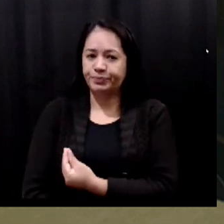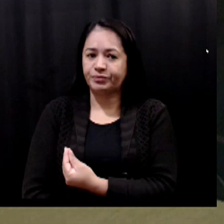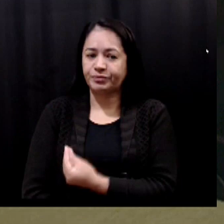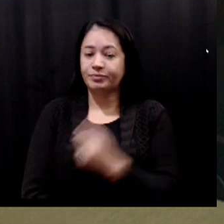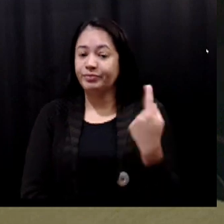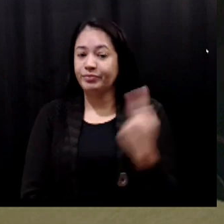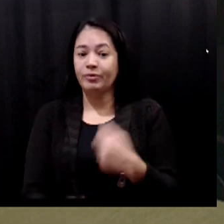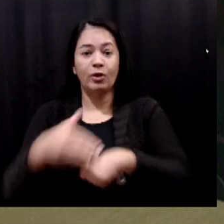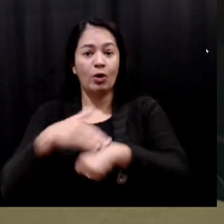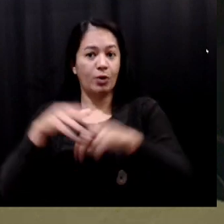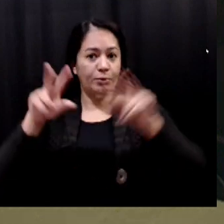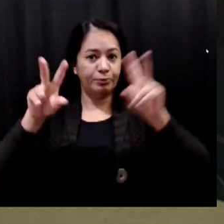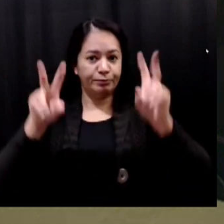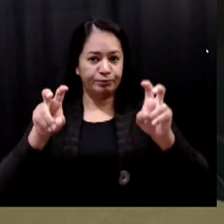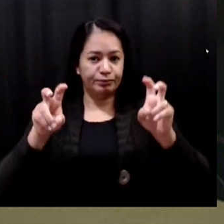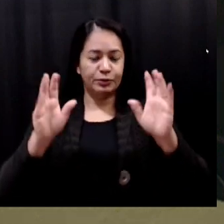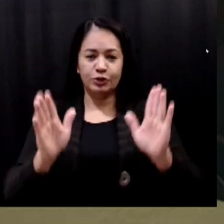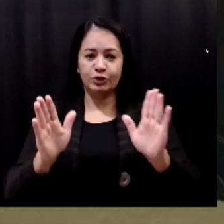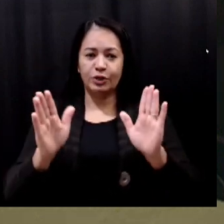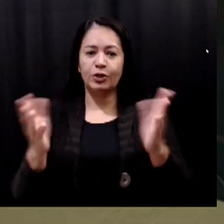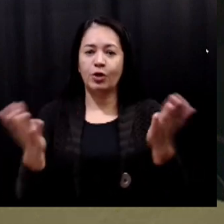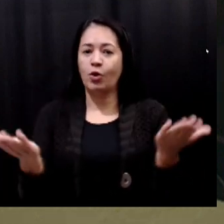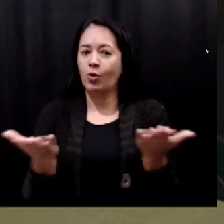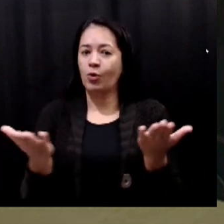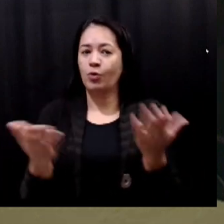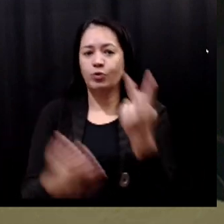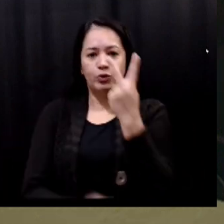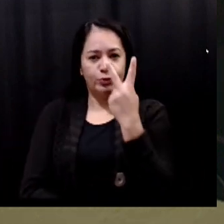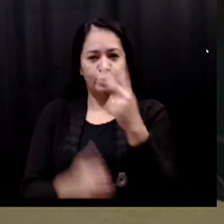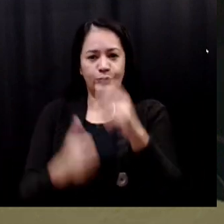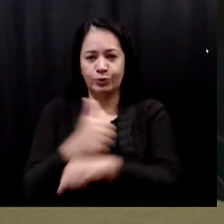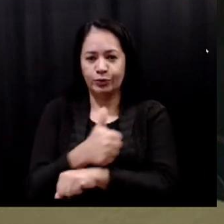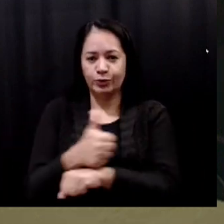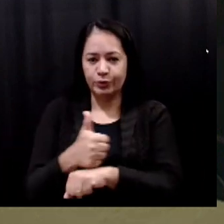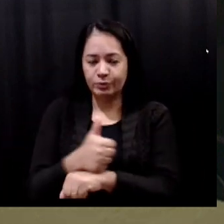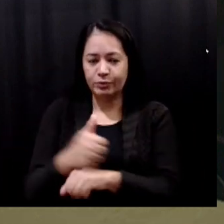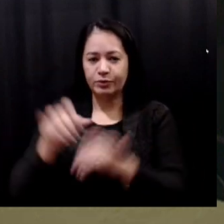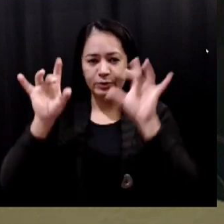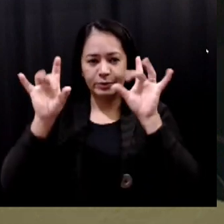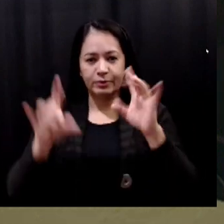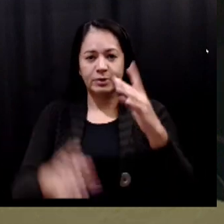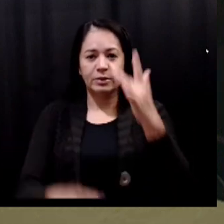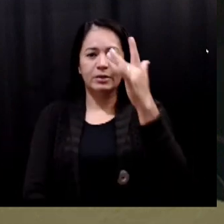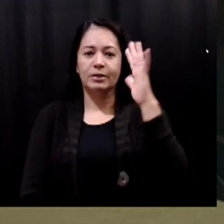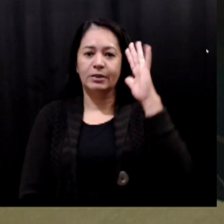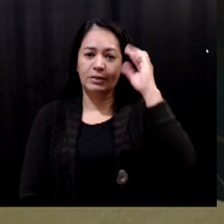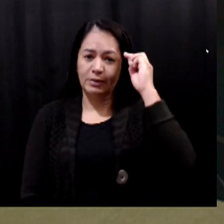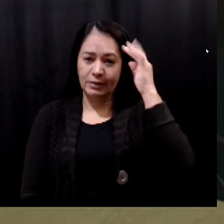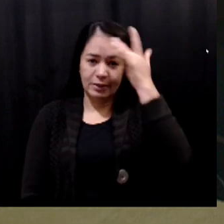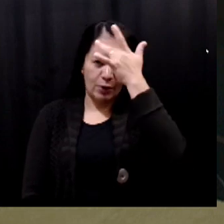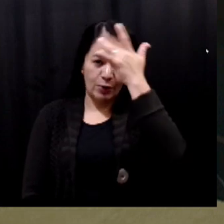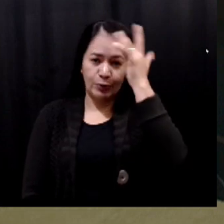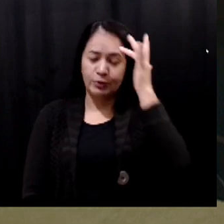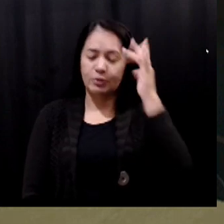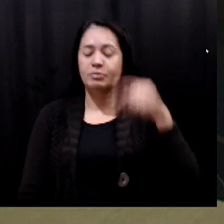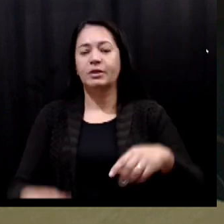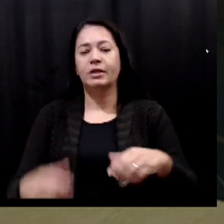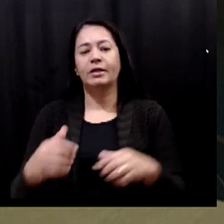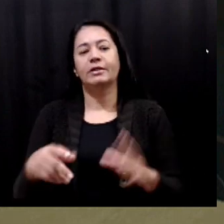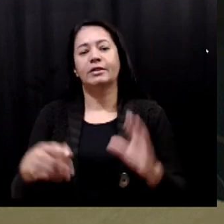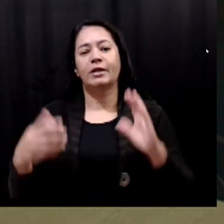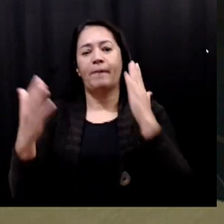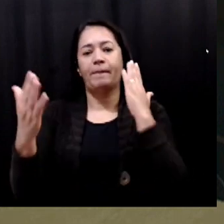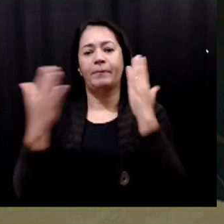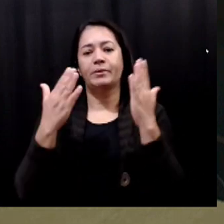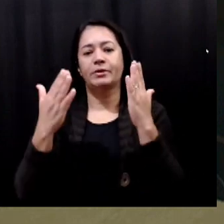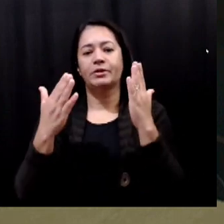já estamos recebendo dois especialistas em saúde mental aqui nos estúdios, uma psicóloga com abordagem